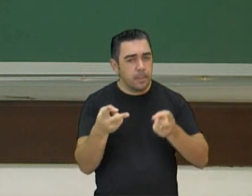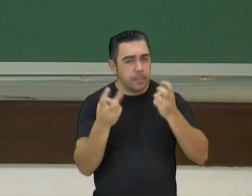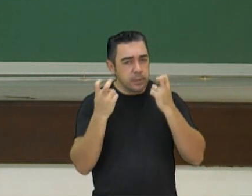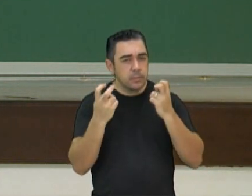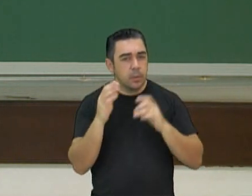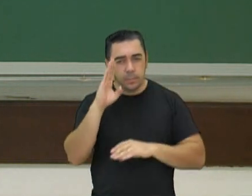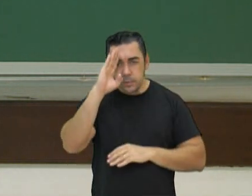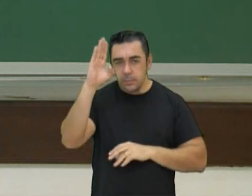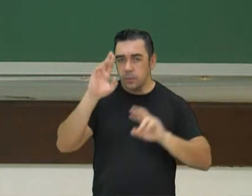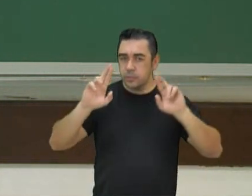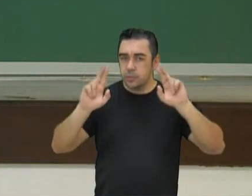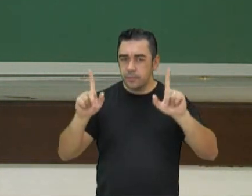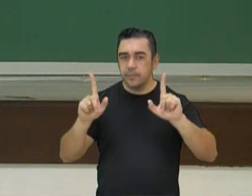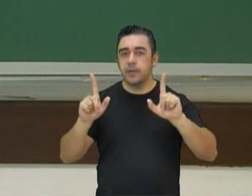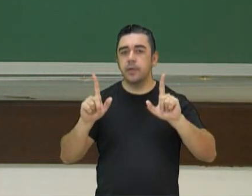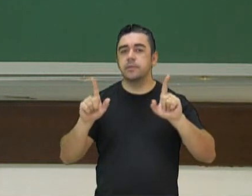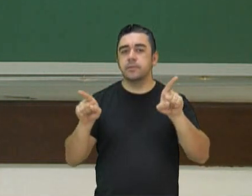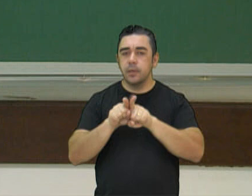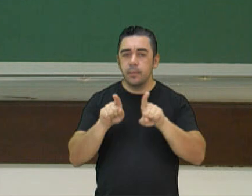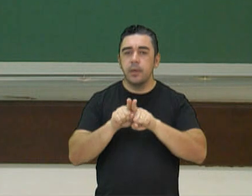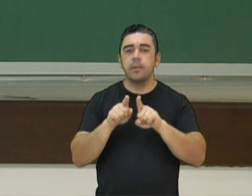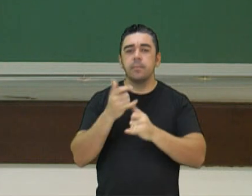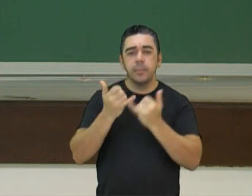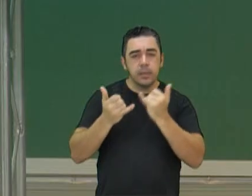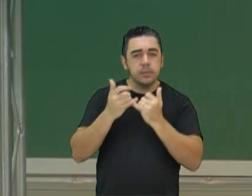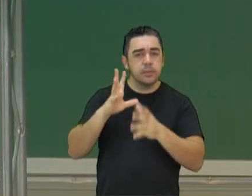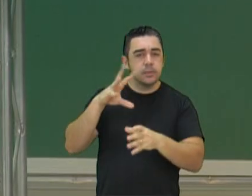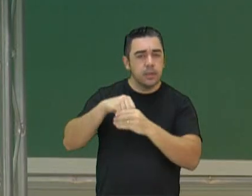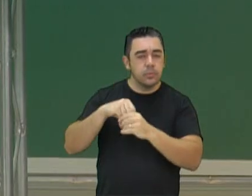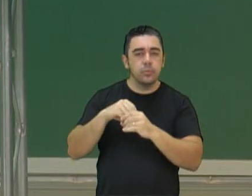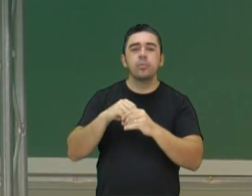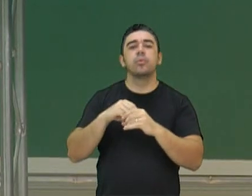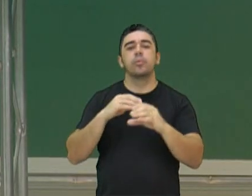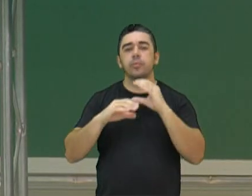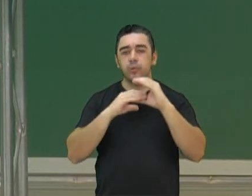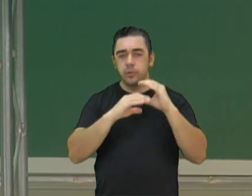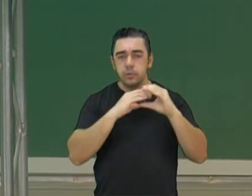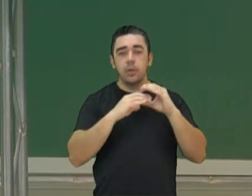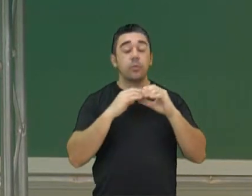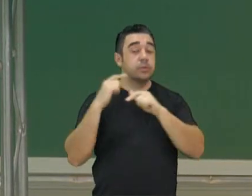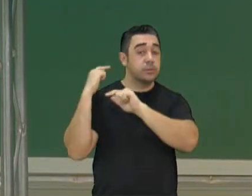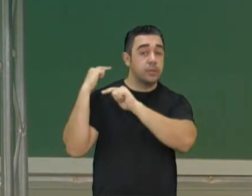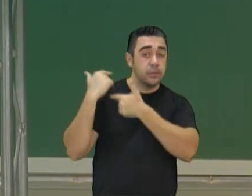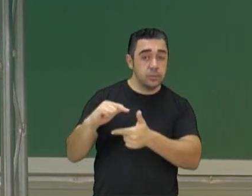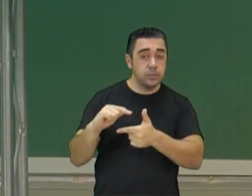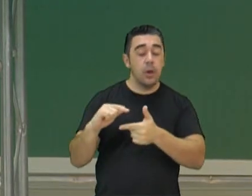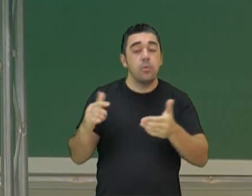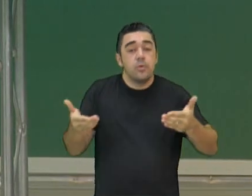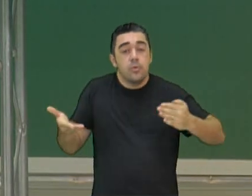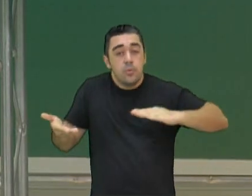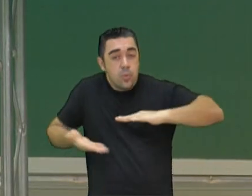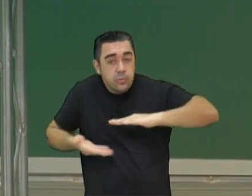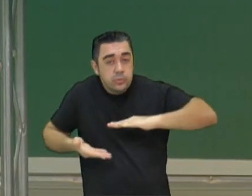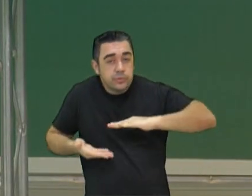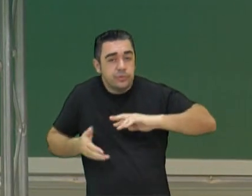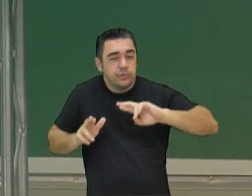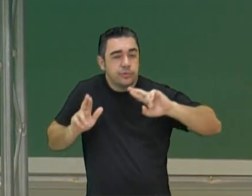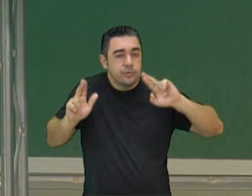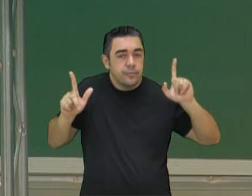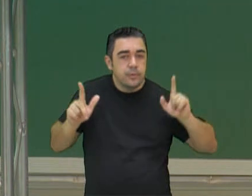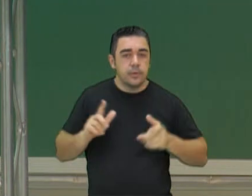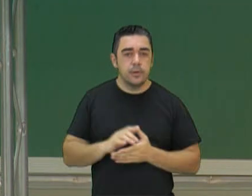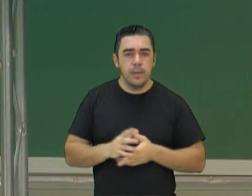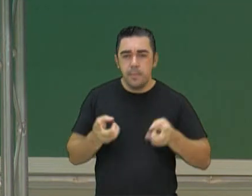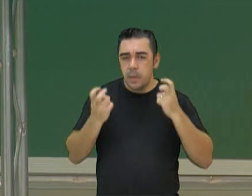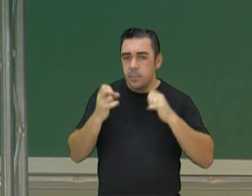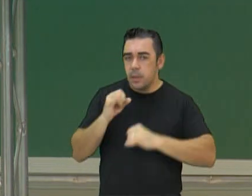as principais diferenças e semelhanças entre os meios de comunicação de massa tradicionais e os contemporâneos? Conseguiram perceber a